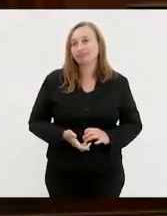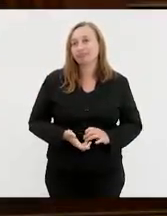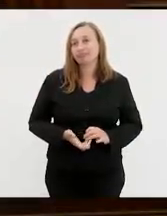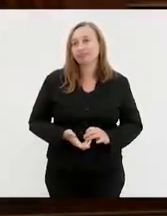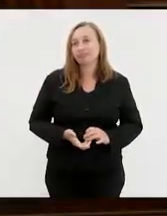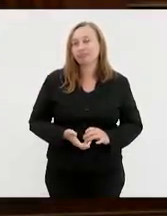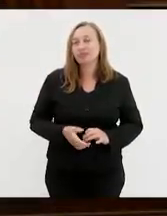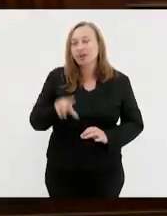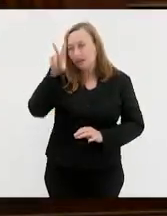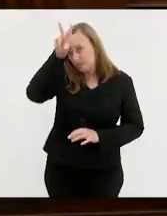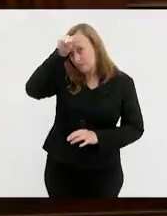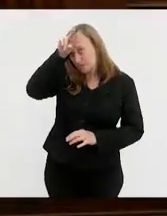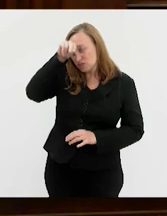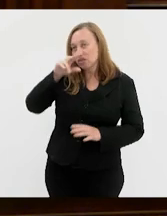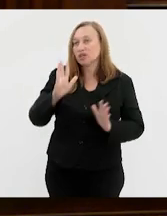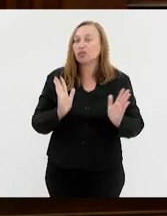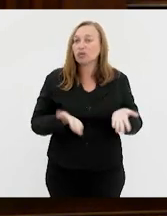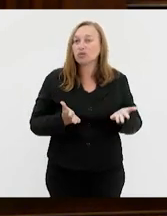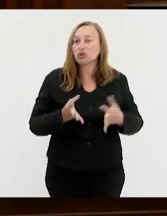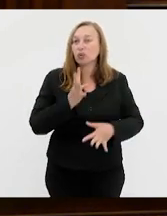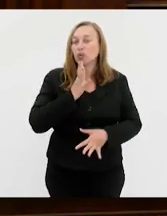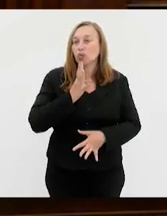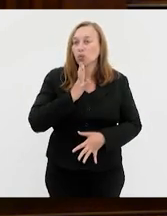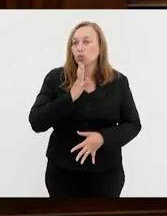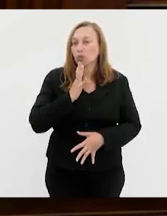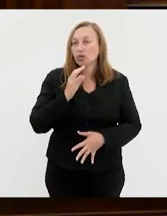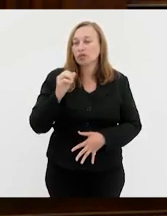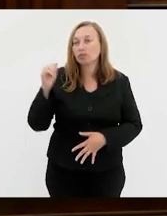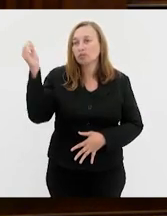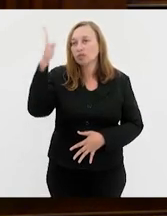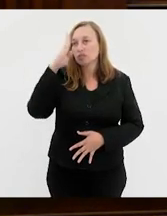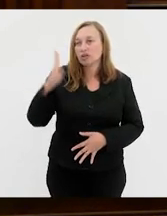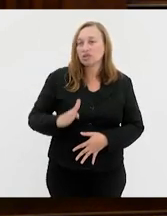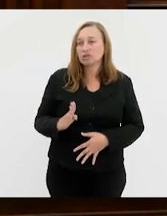Mesquita hoje é conhecida pelo Brasil todo.